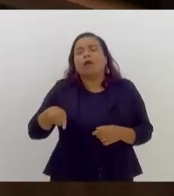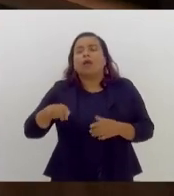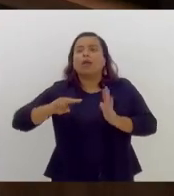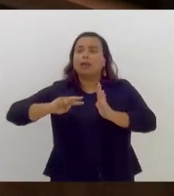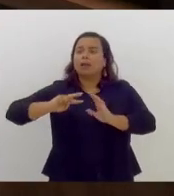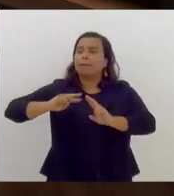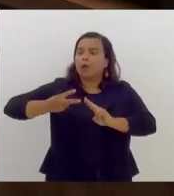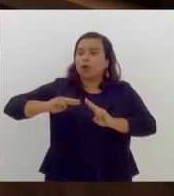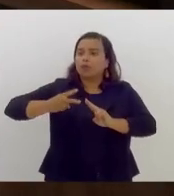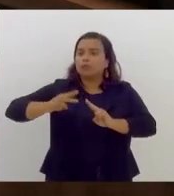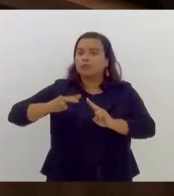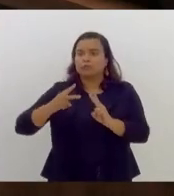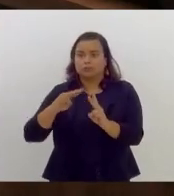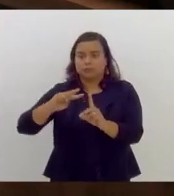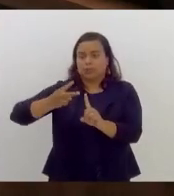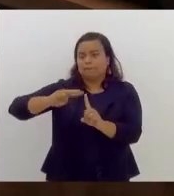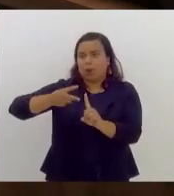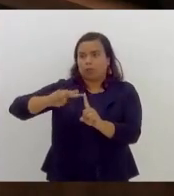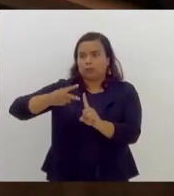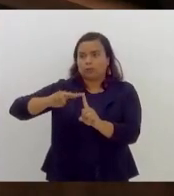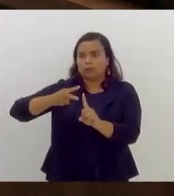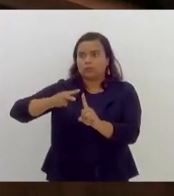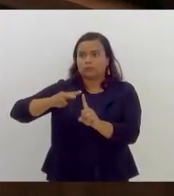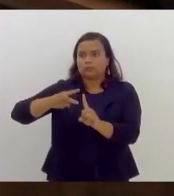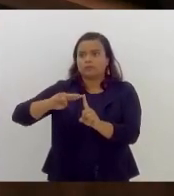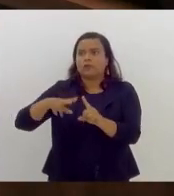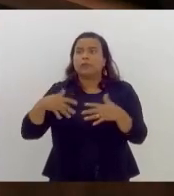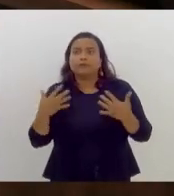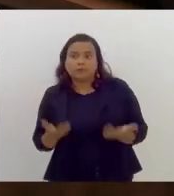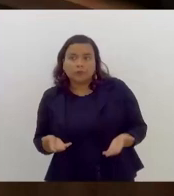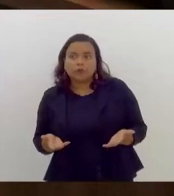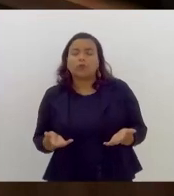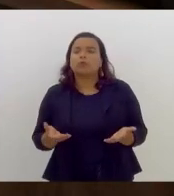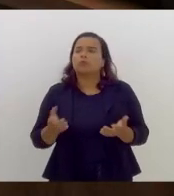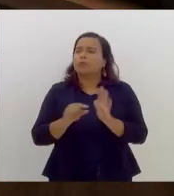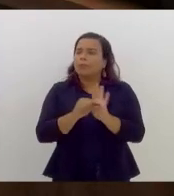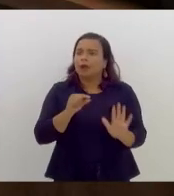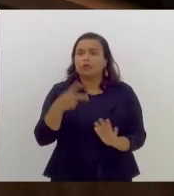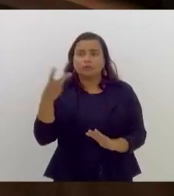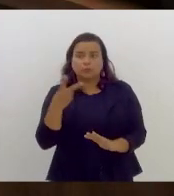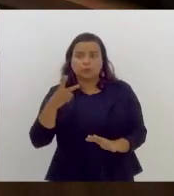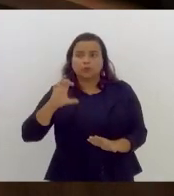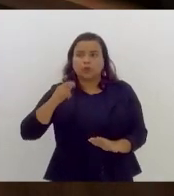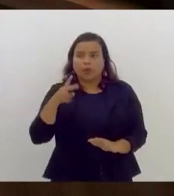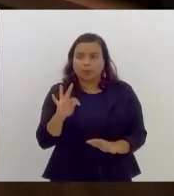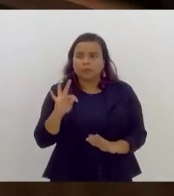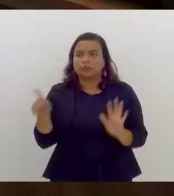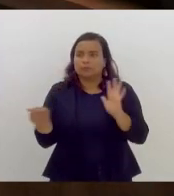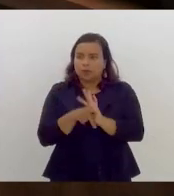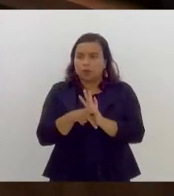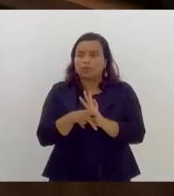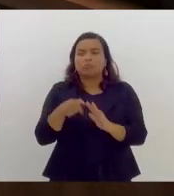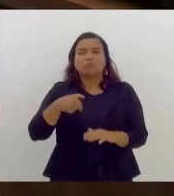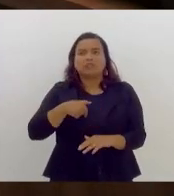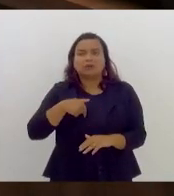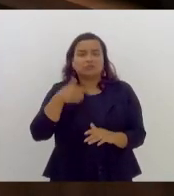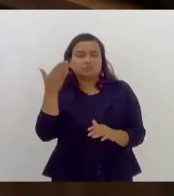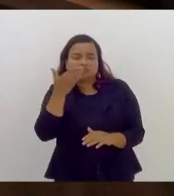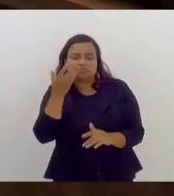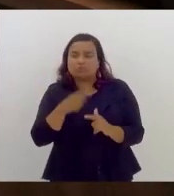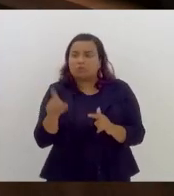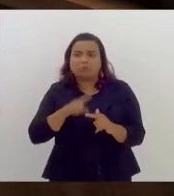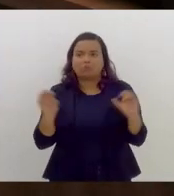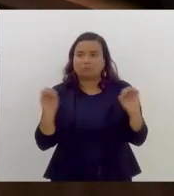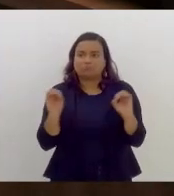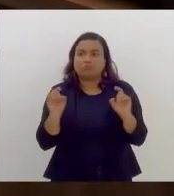hipótese. Então, também, no parágrafo 2º do caput do artigo 2º, eu não vejo problema.